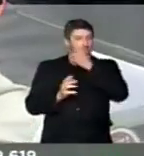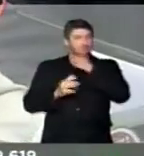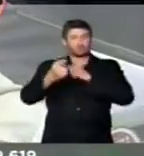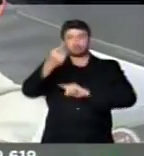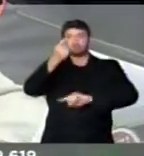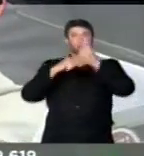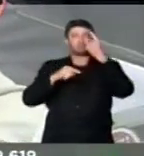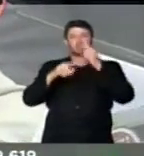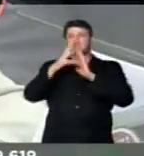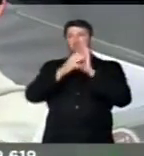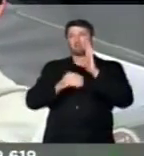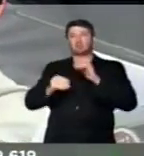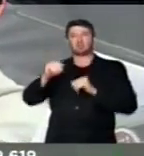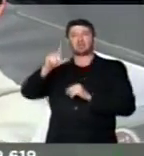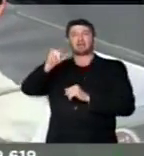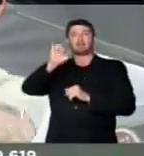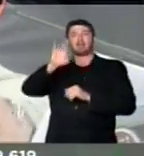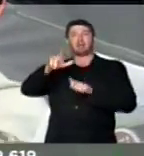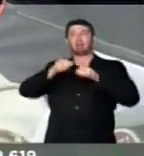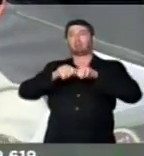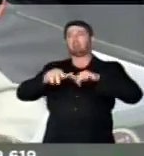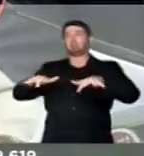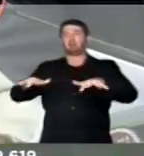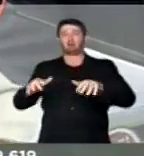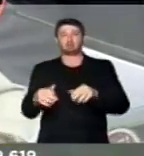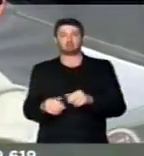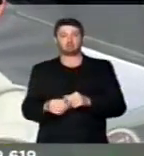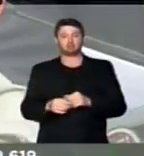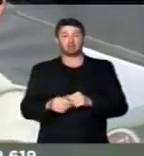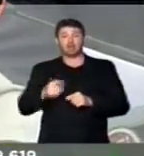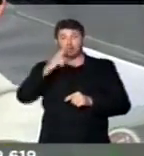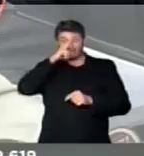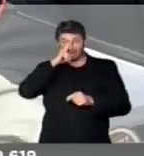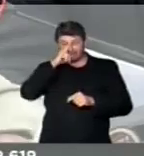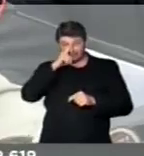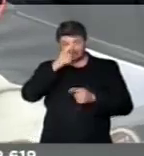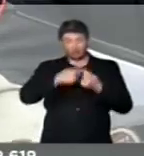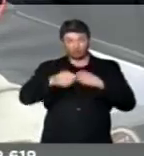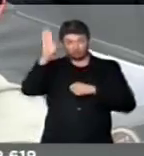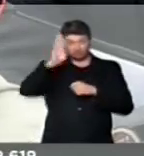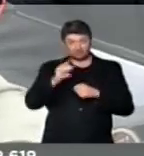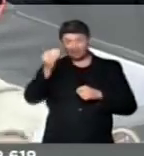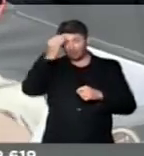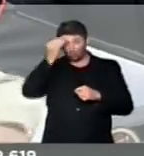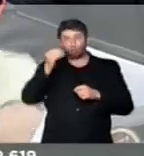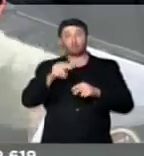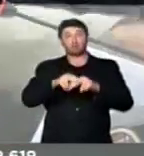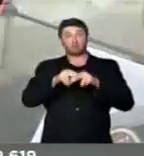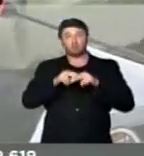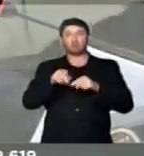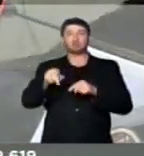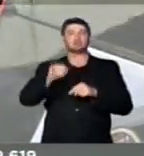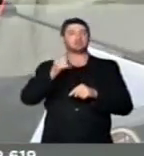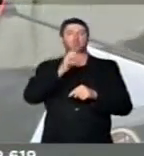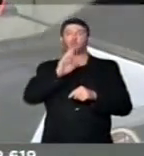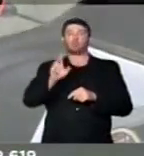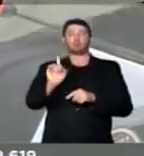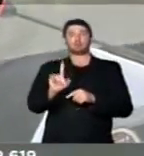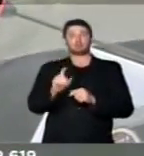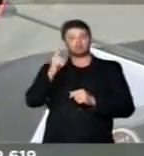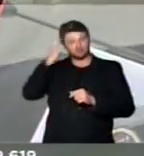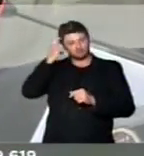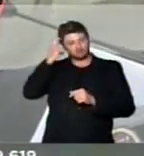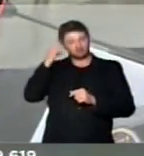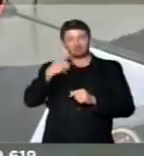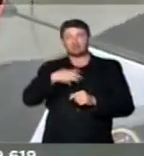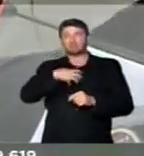esse modelo liberal periférico. Boa parte da nossa crise econômica, que se não fosse aguda, não respaldaria, inclusive, nem